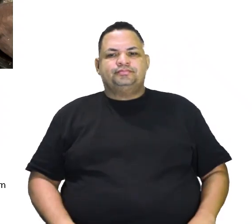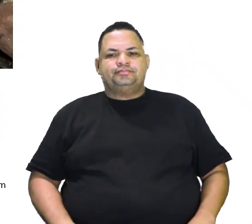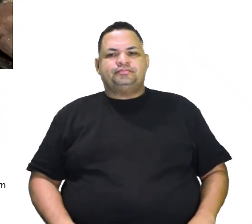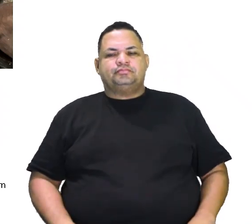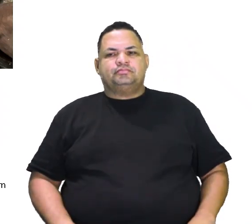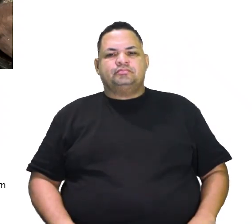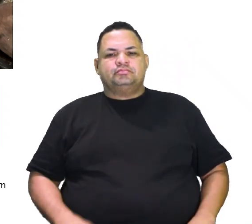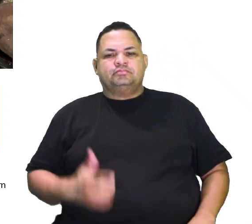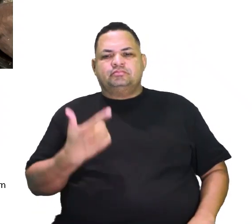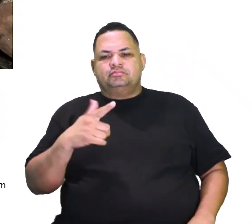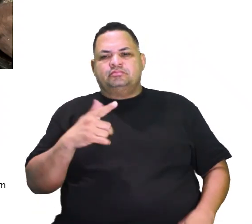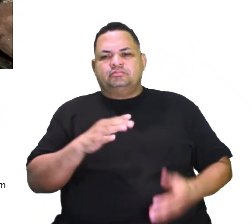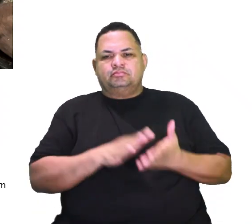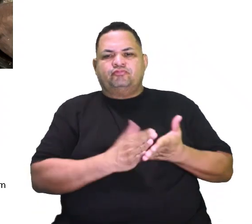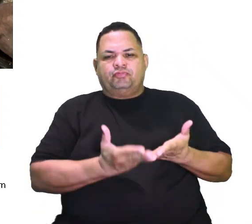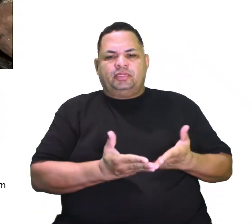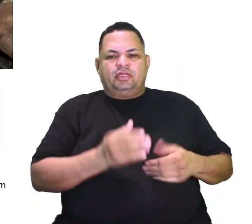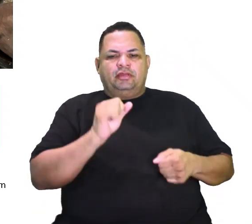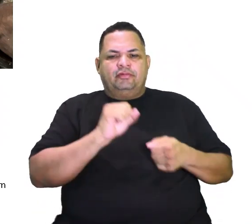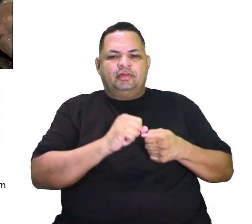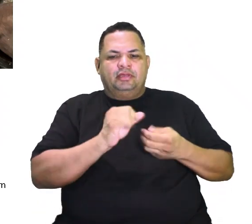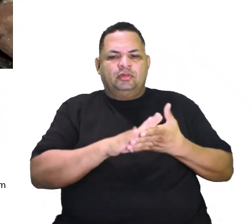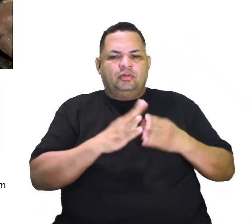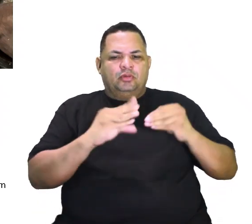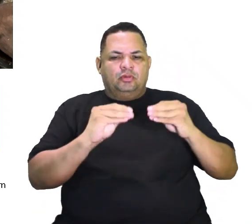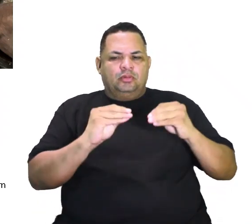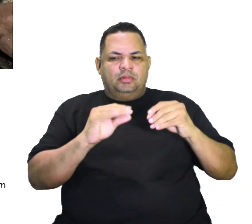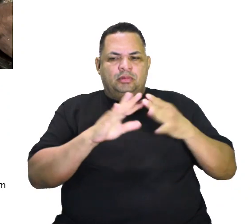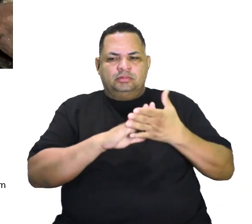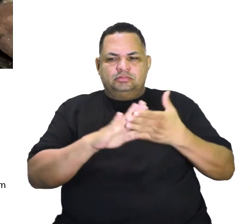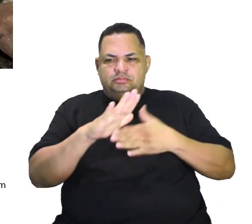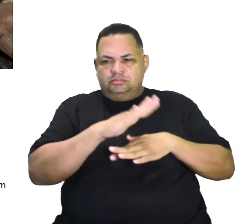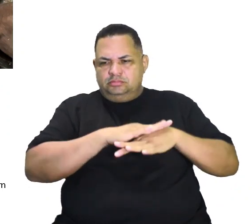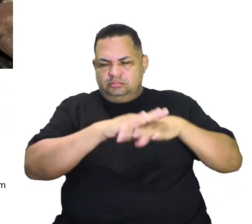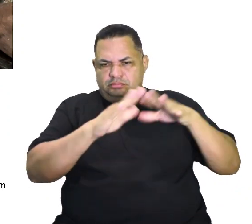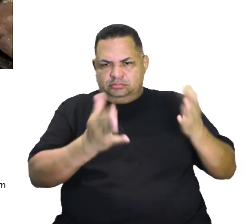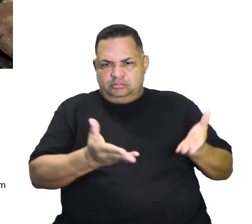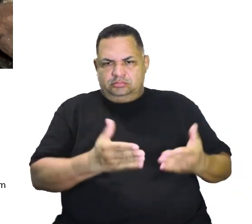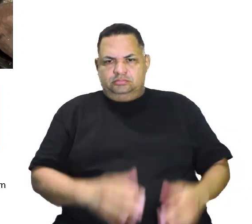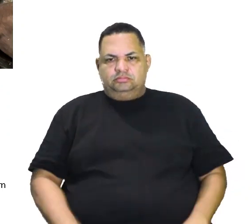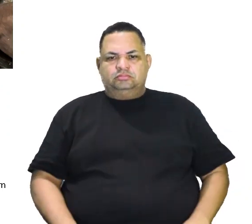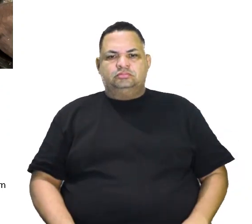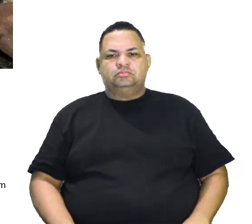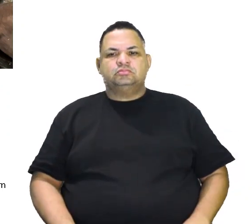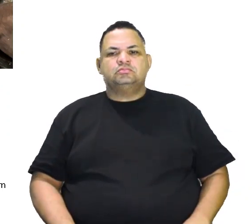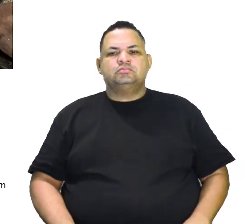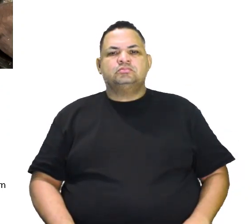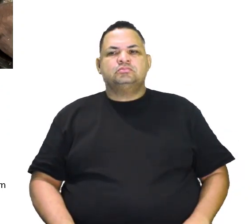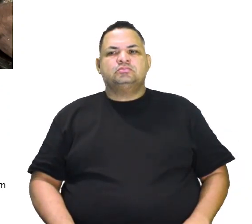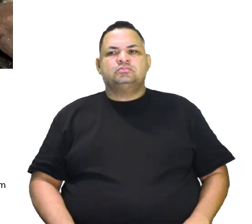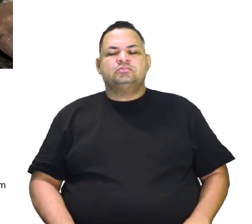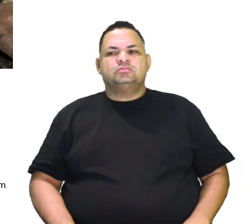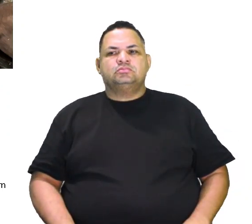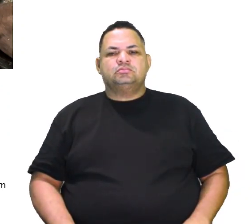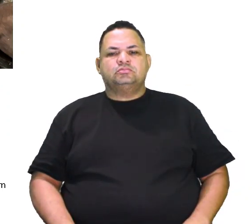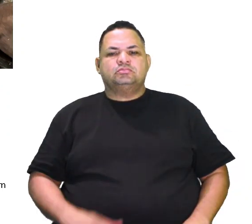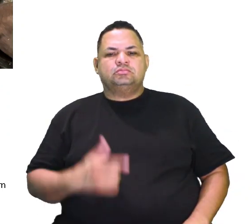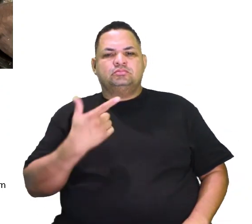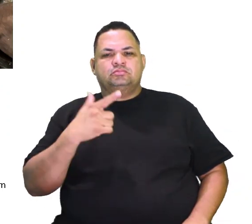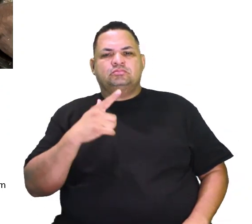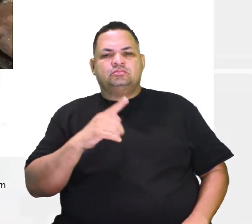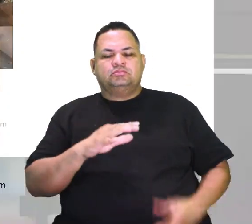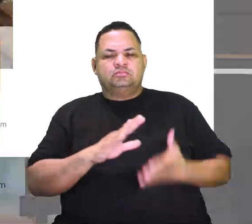nenhum tipo de ferramenta, é feito à mão, né? Pelo que eu estou observando aqui, é feito à mão. Então, queridos, nós não temos assim